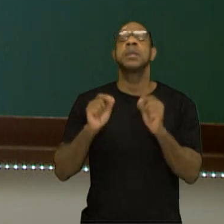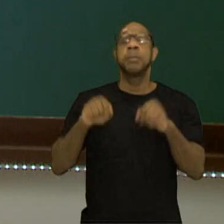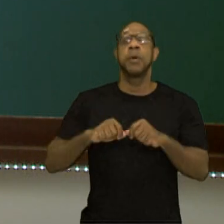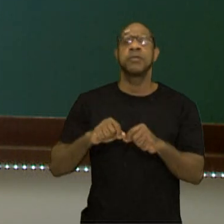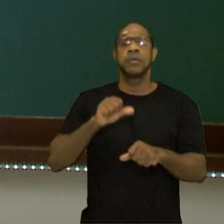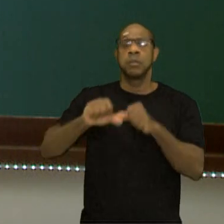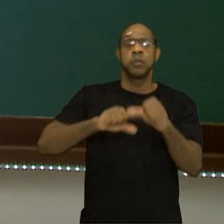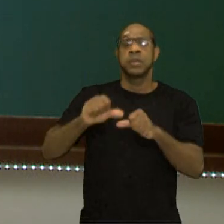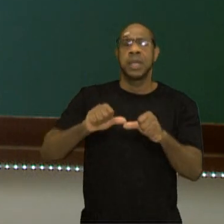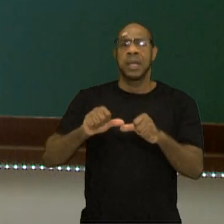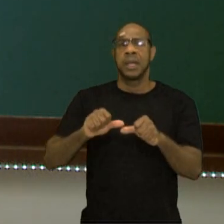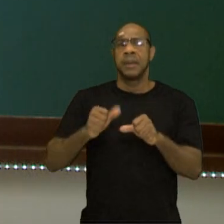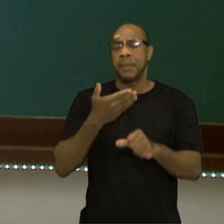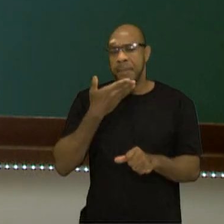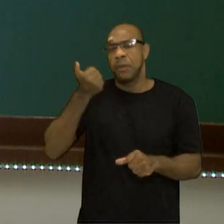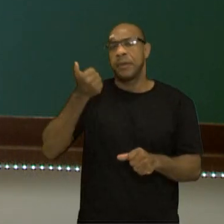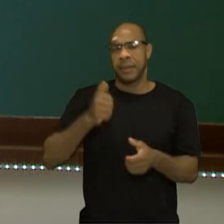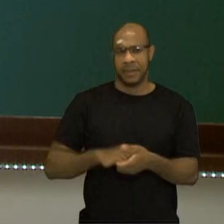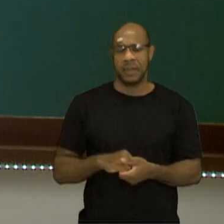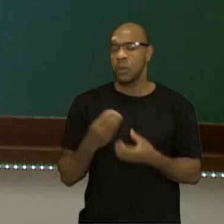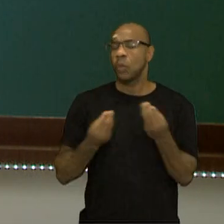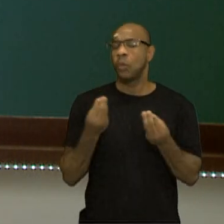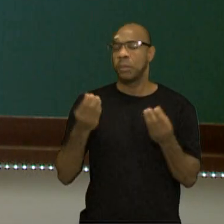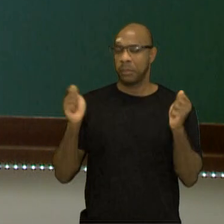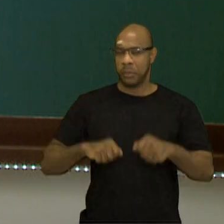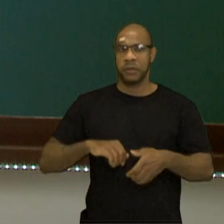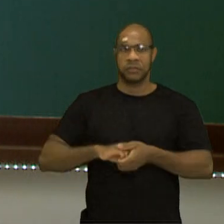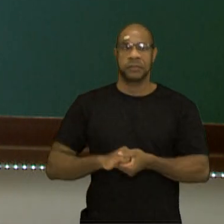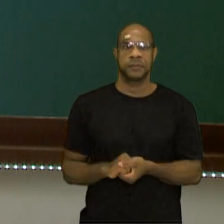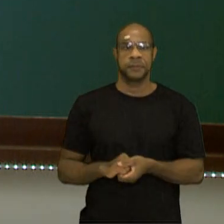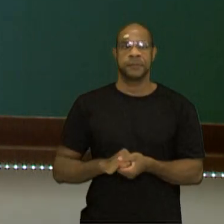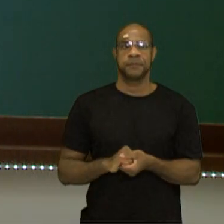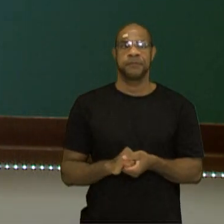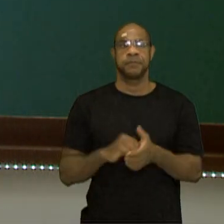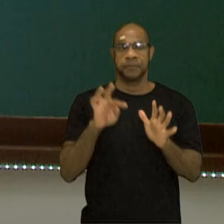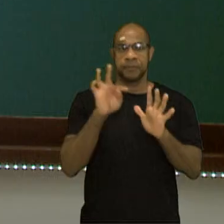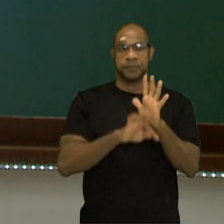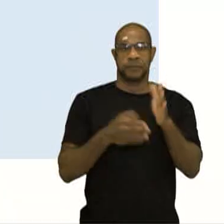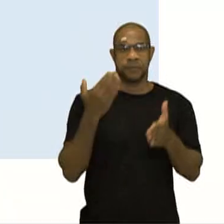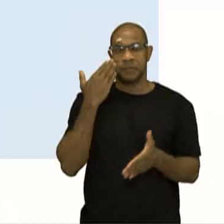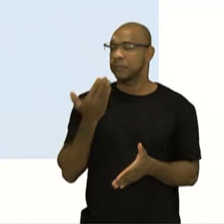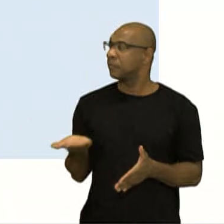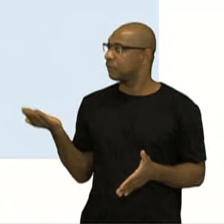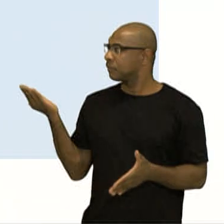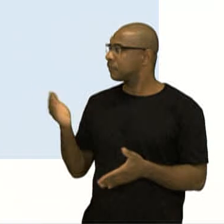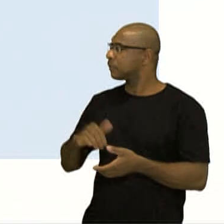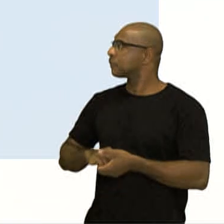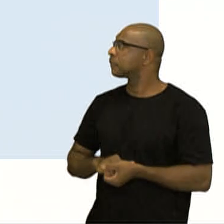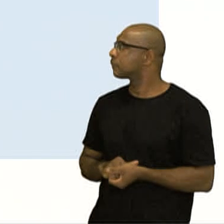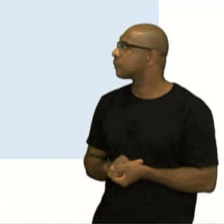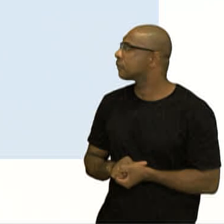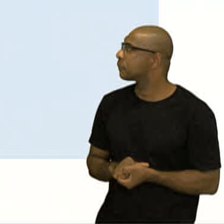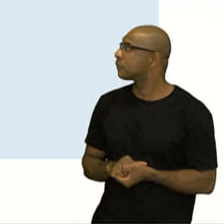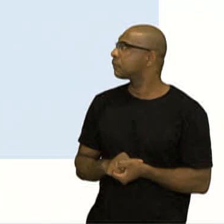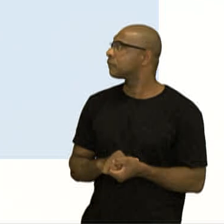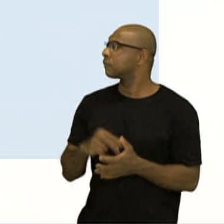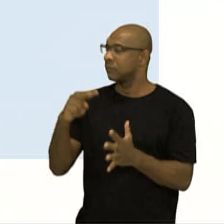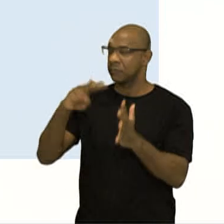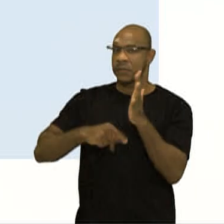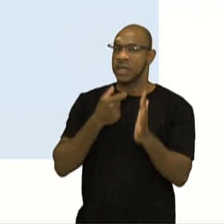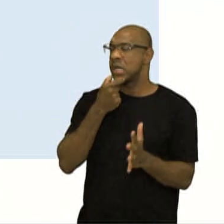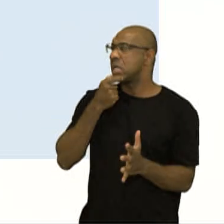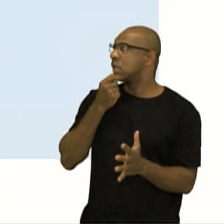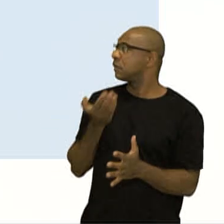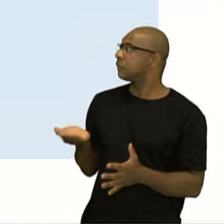melhore? É o que nós vamos ler agora no próximo trecho do texto. there is a need for improving